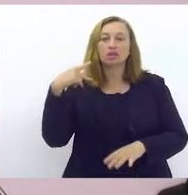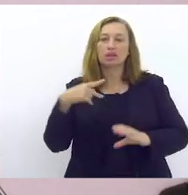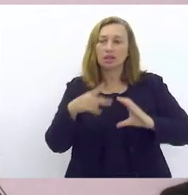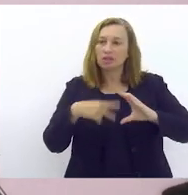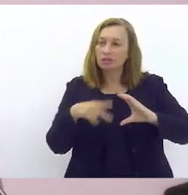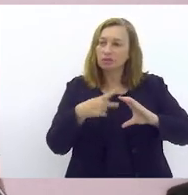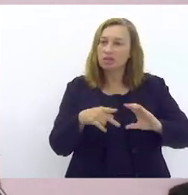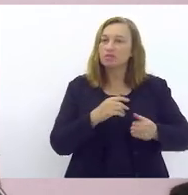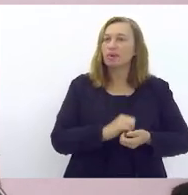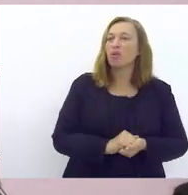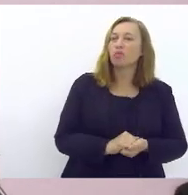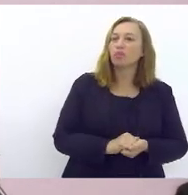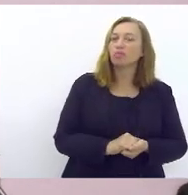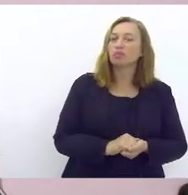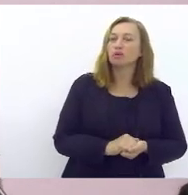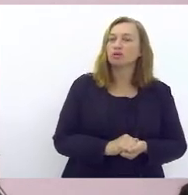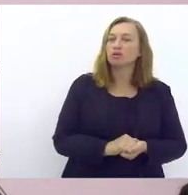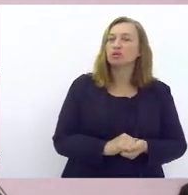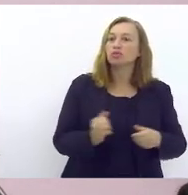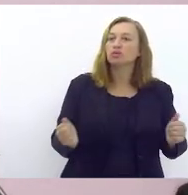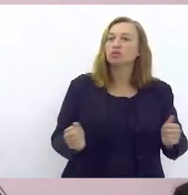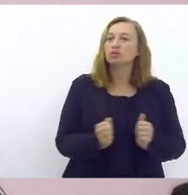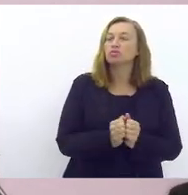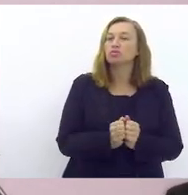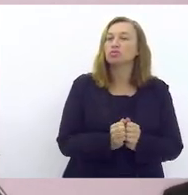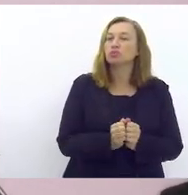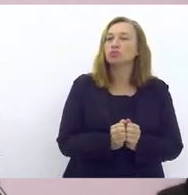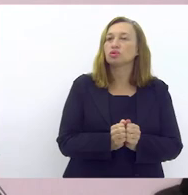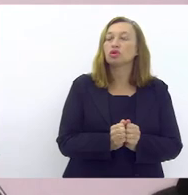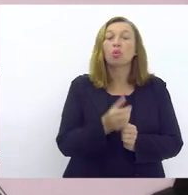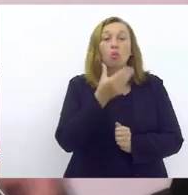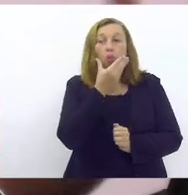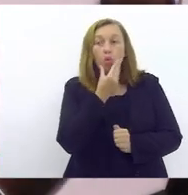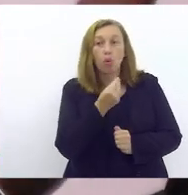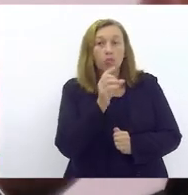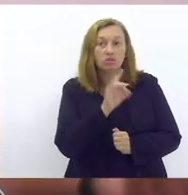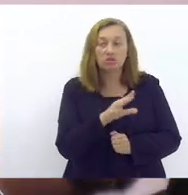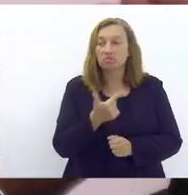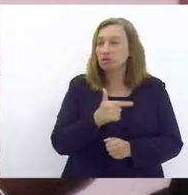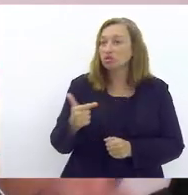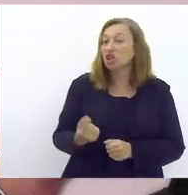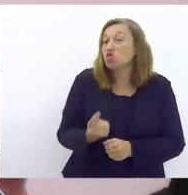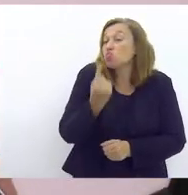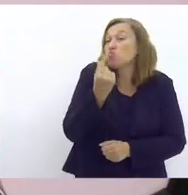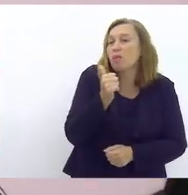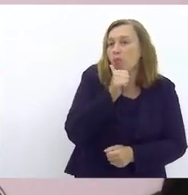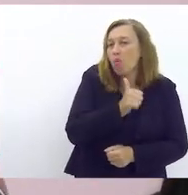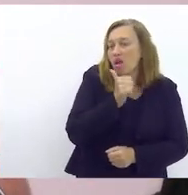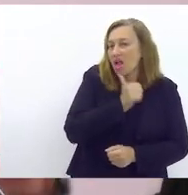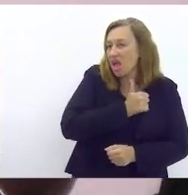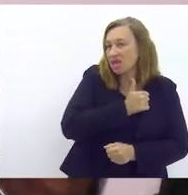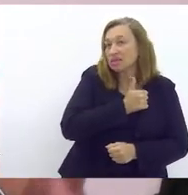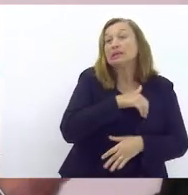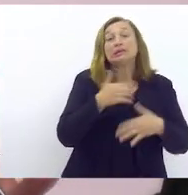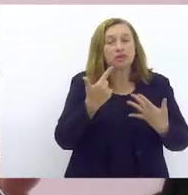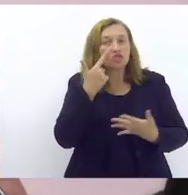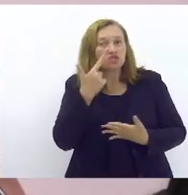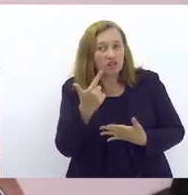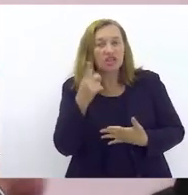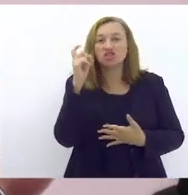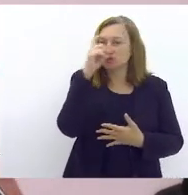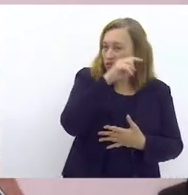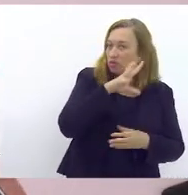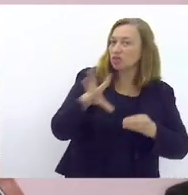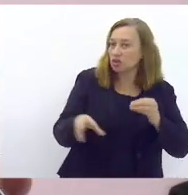uma Câmara composta só homens, nós não temos uma presença feminina na Câmara, então a gente vê a dificuldade